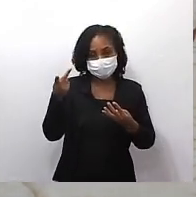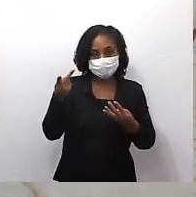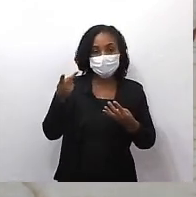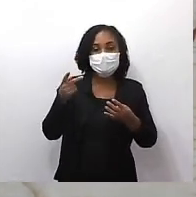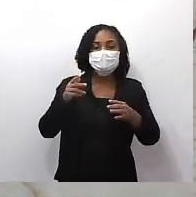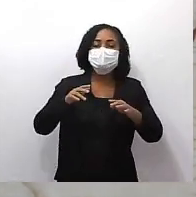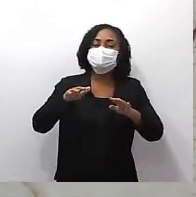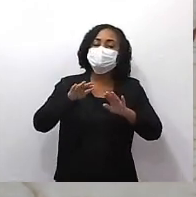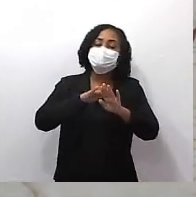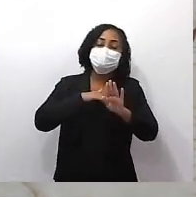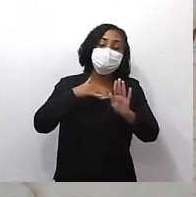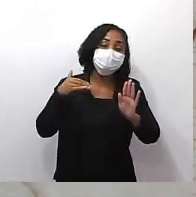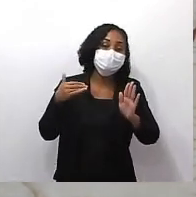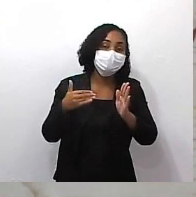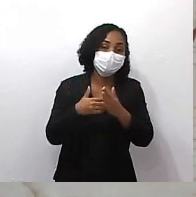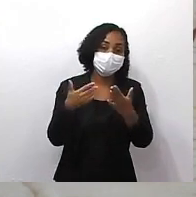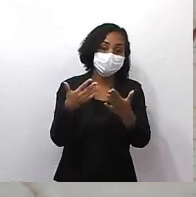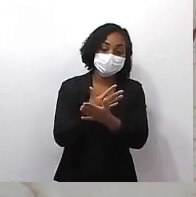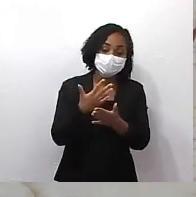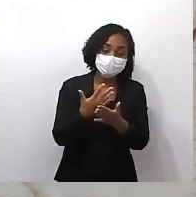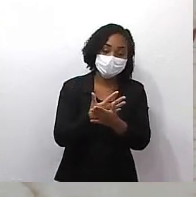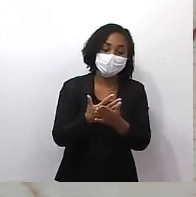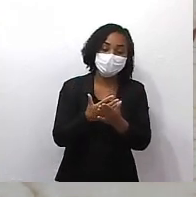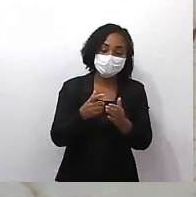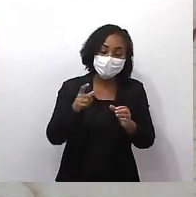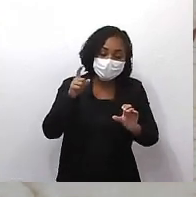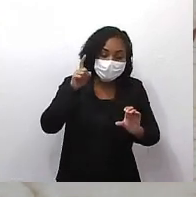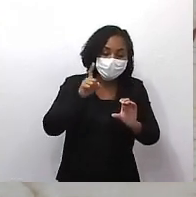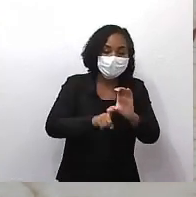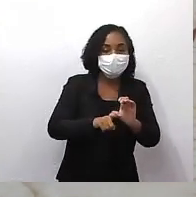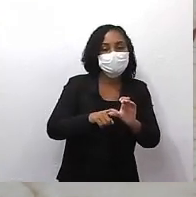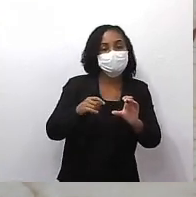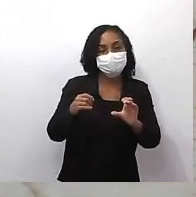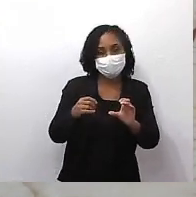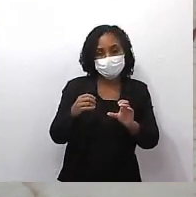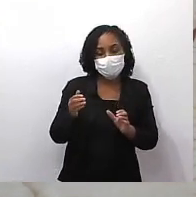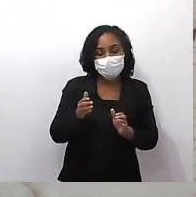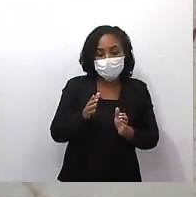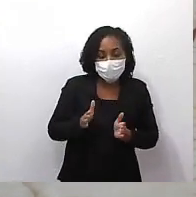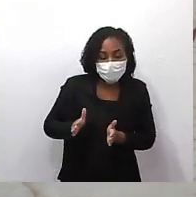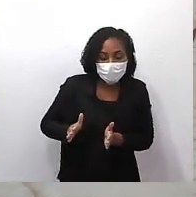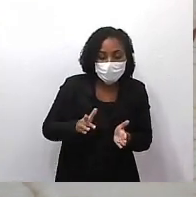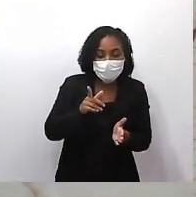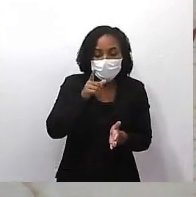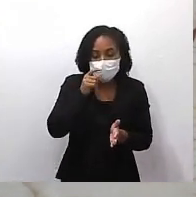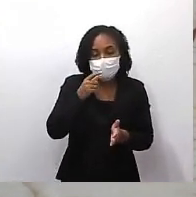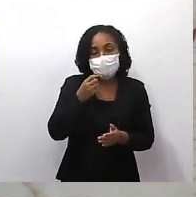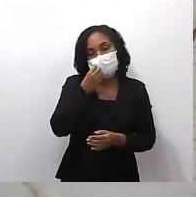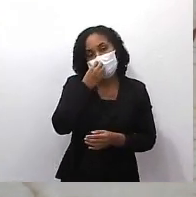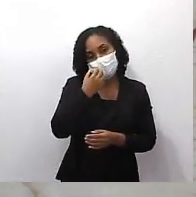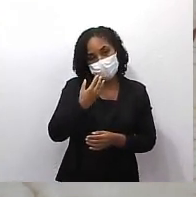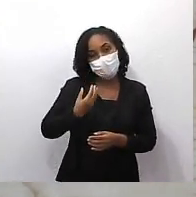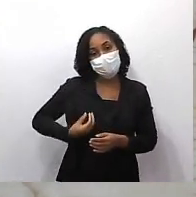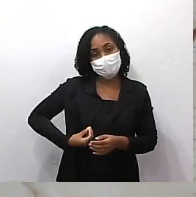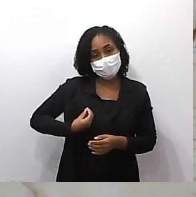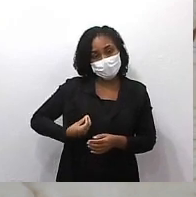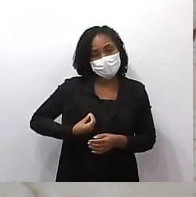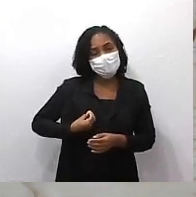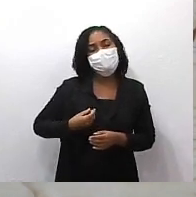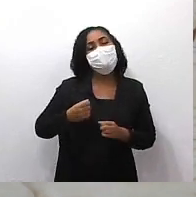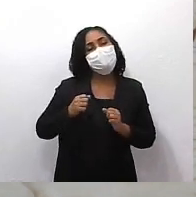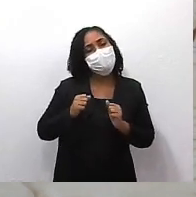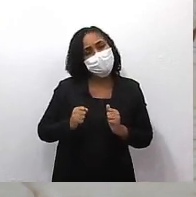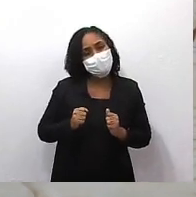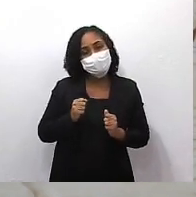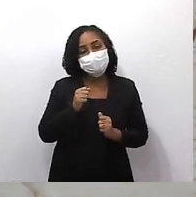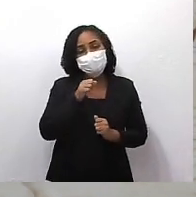toda grande cidade ela está vinculada diretamente aos rios, o que é bom para a nossa sobrevivência, mas o que também pode